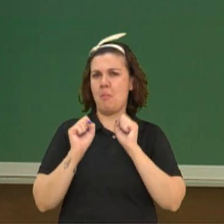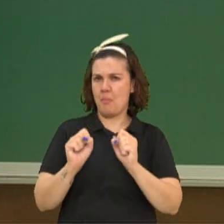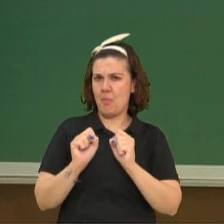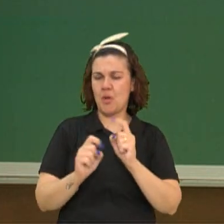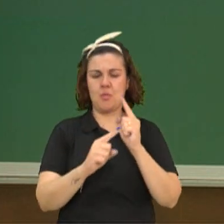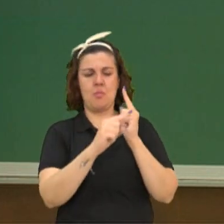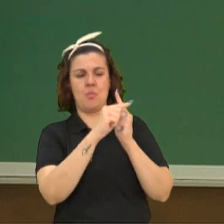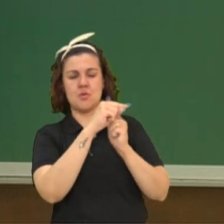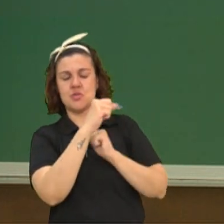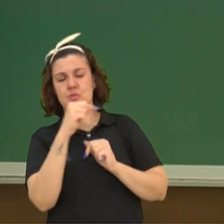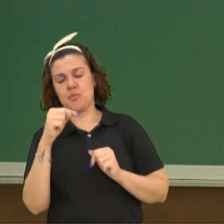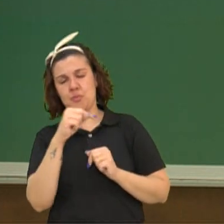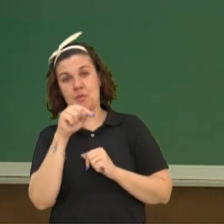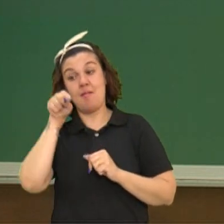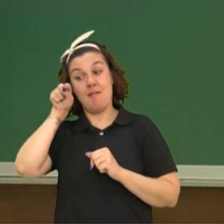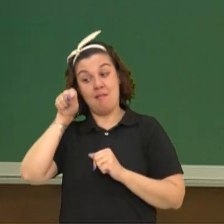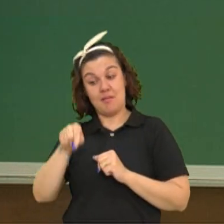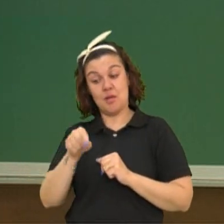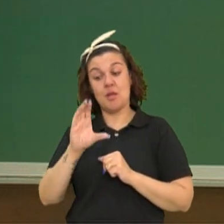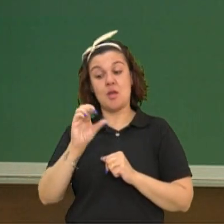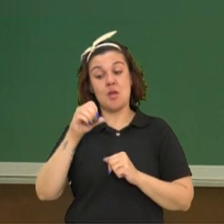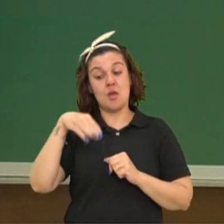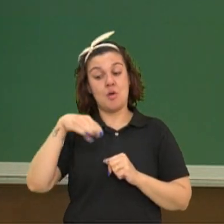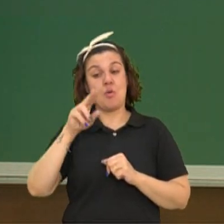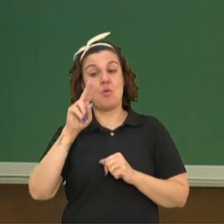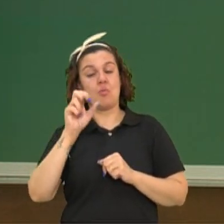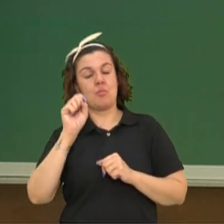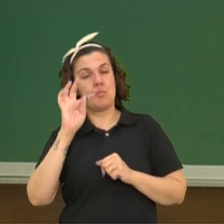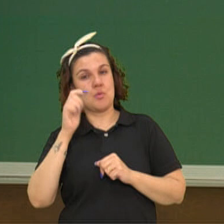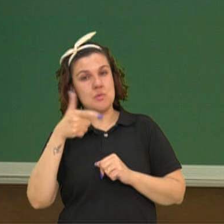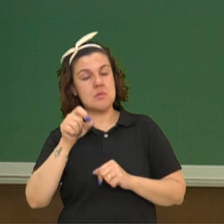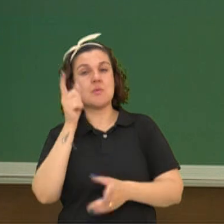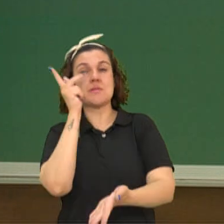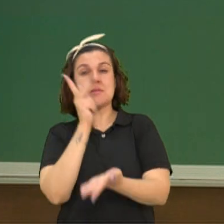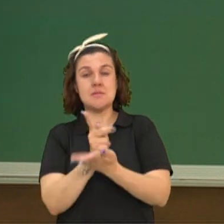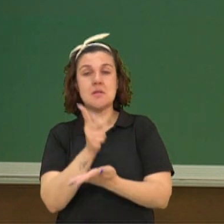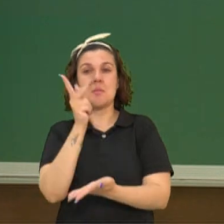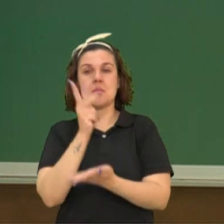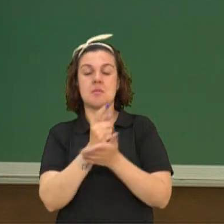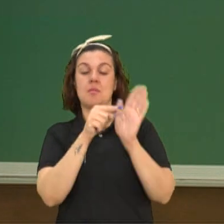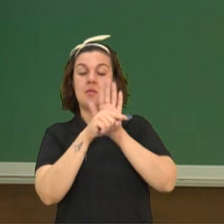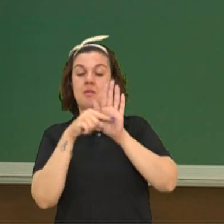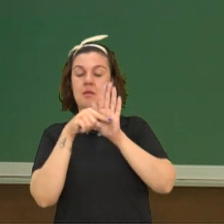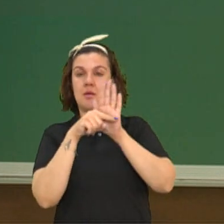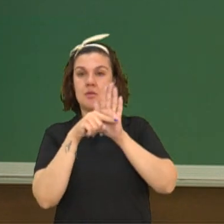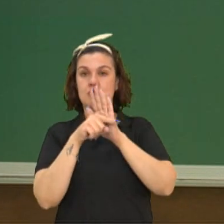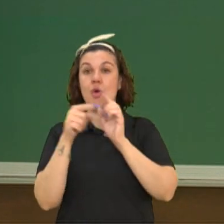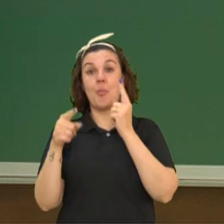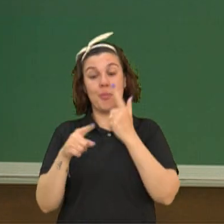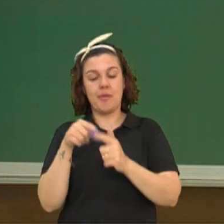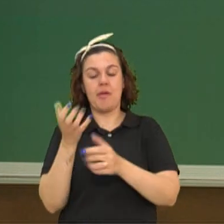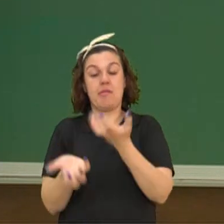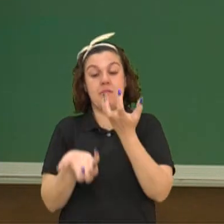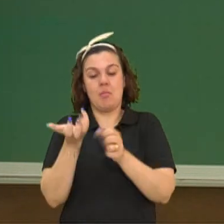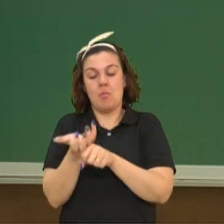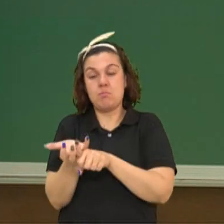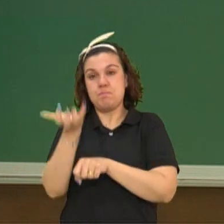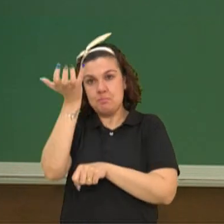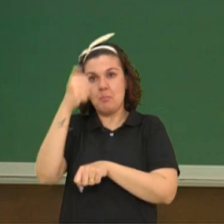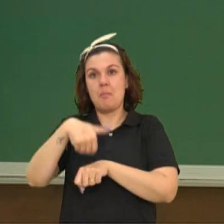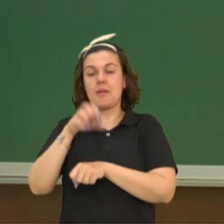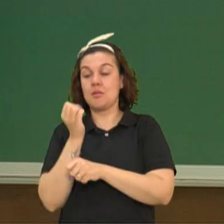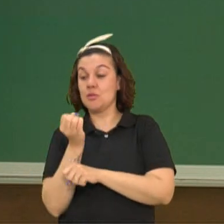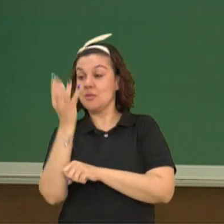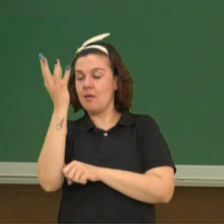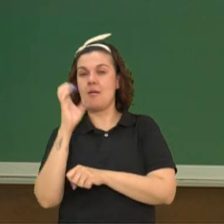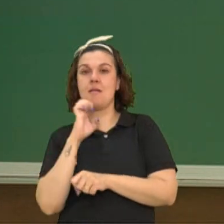ser positiva ou negativa, na entalpia de combustão os valores sempre serão negativos. Queima sempre libera energia.